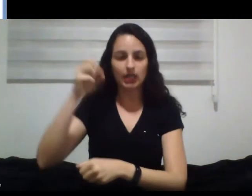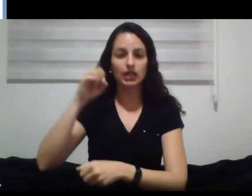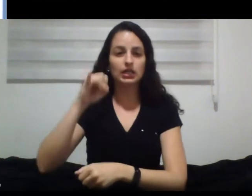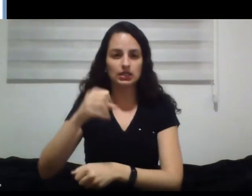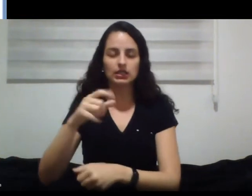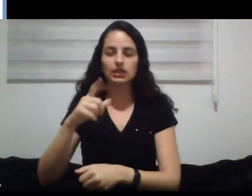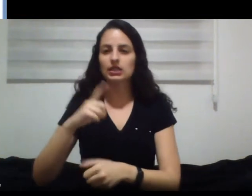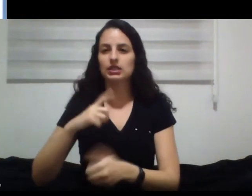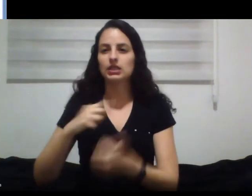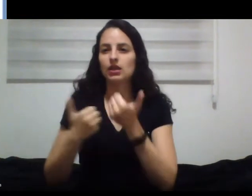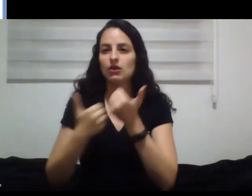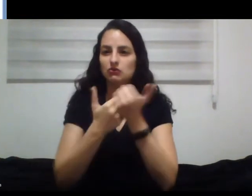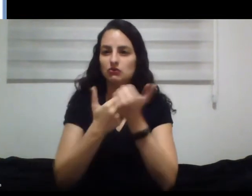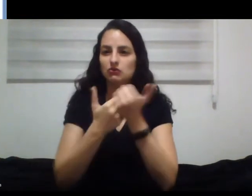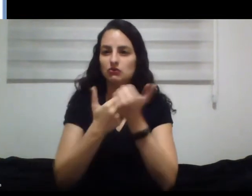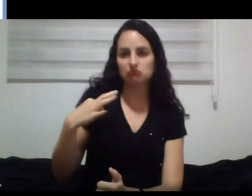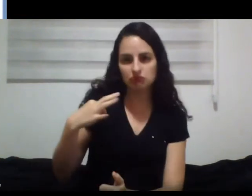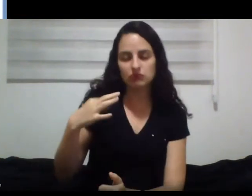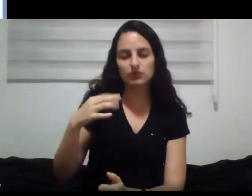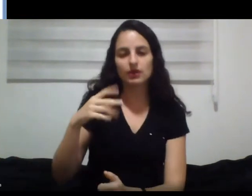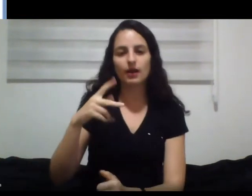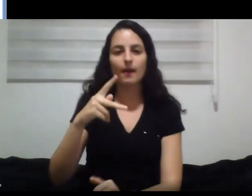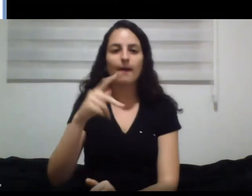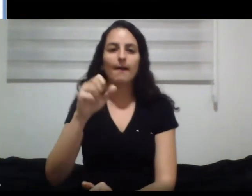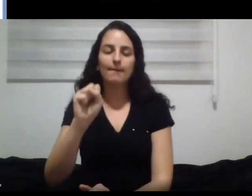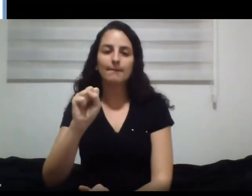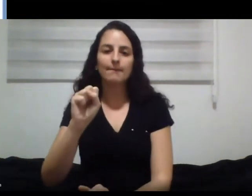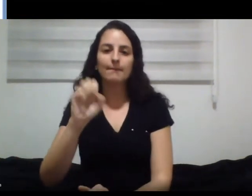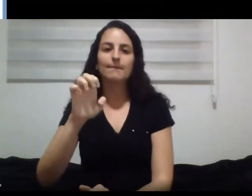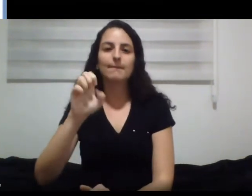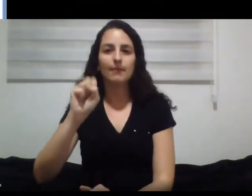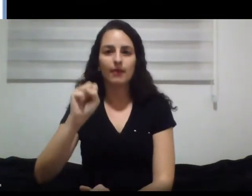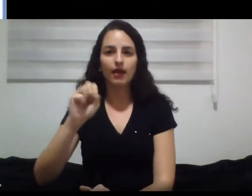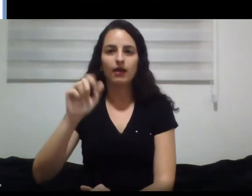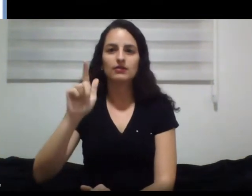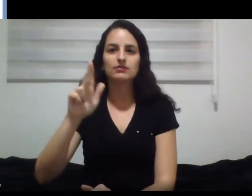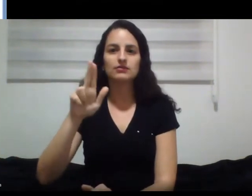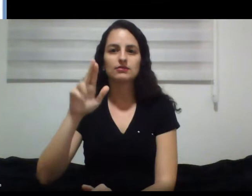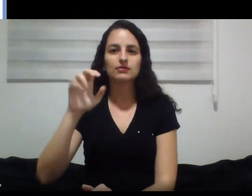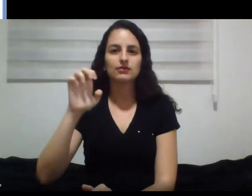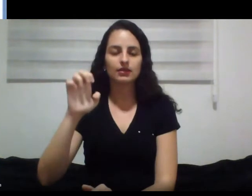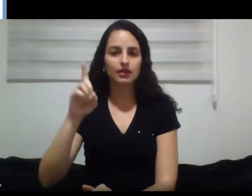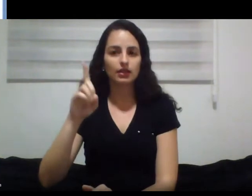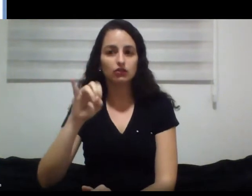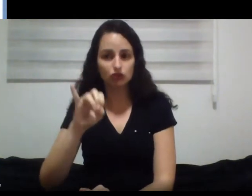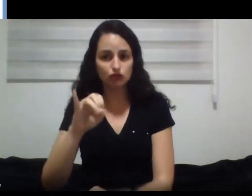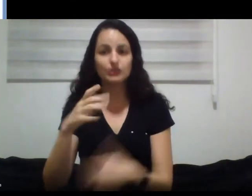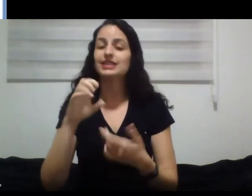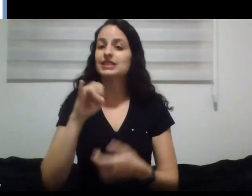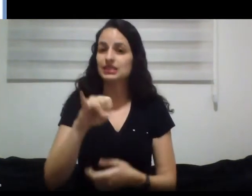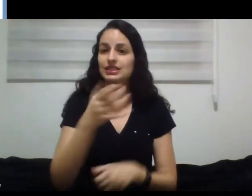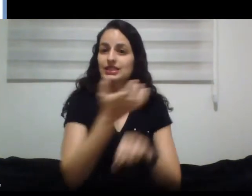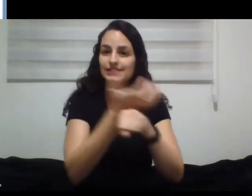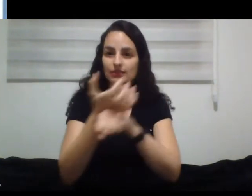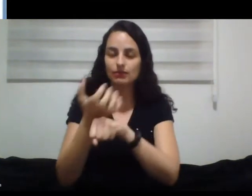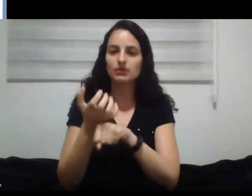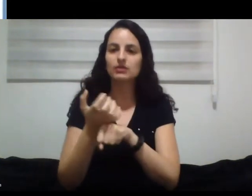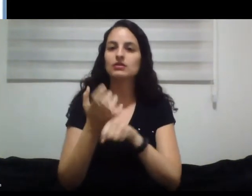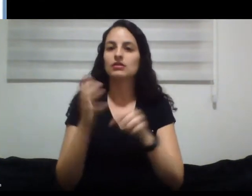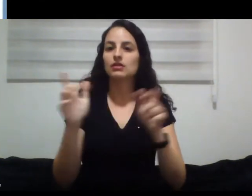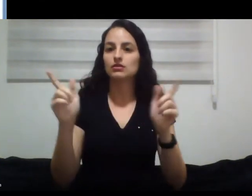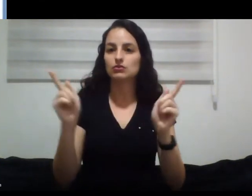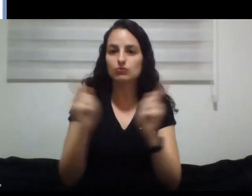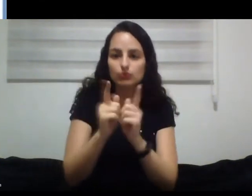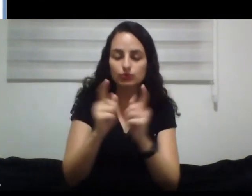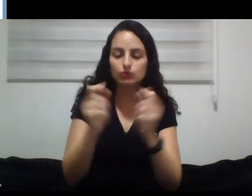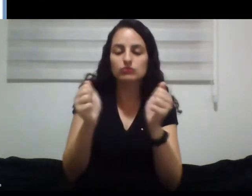dúvidas, acompanhamento, se os alunos estão entrando ou não estão entrando. Eu acho que tem um conjunto de trabalho docente,